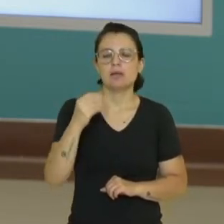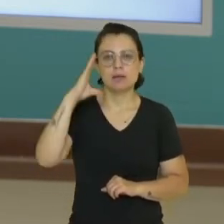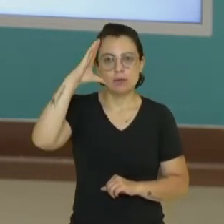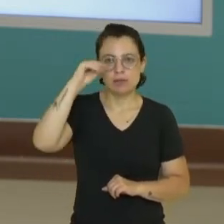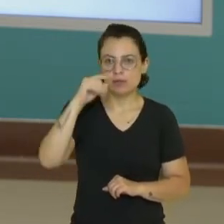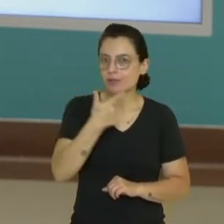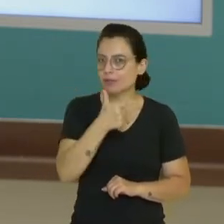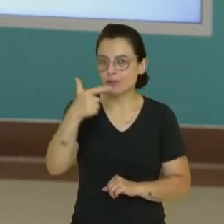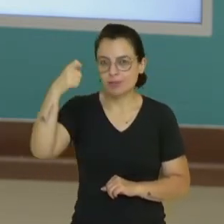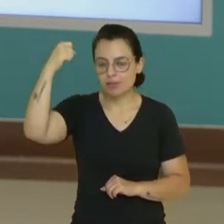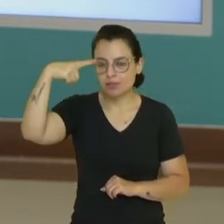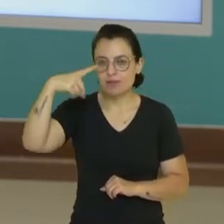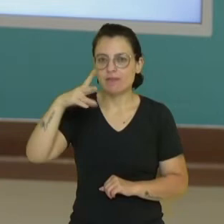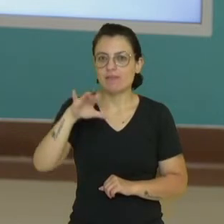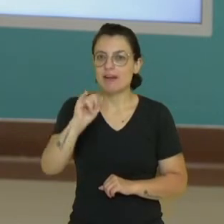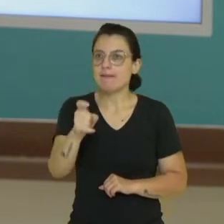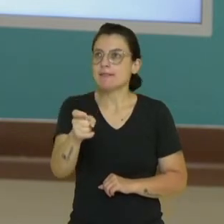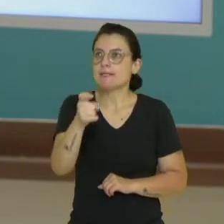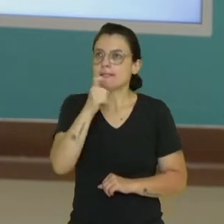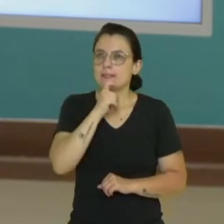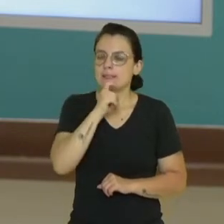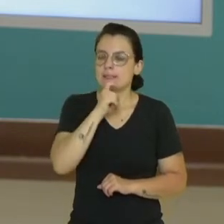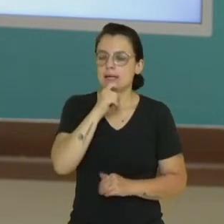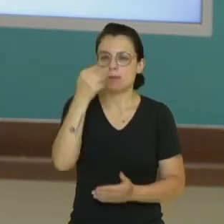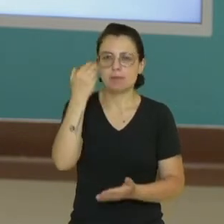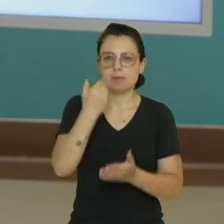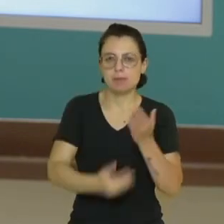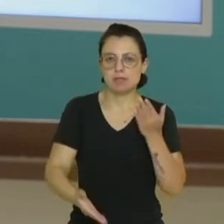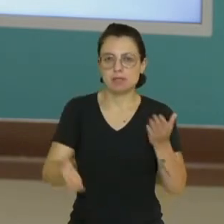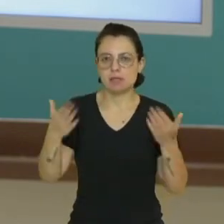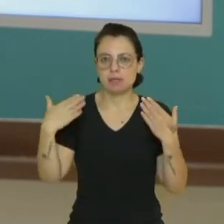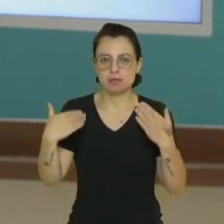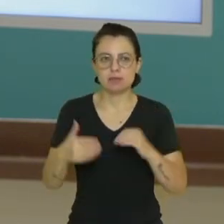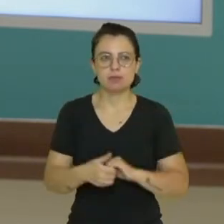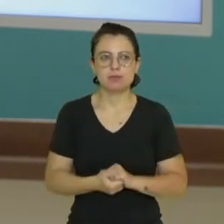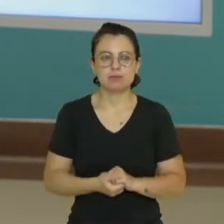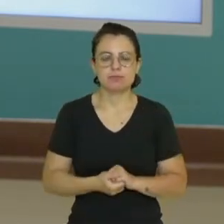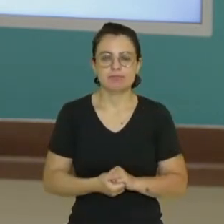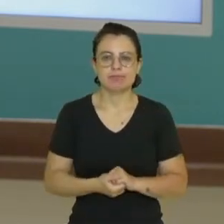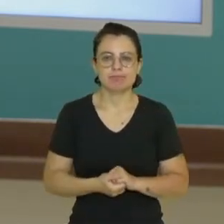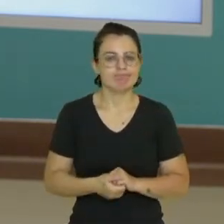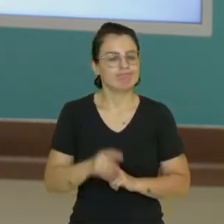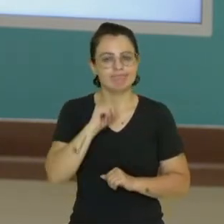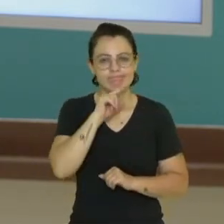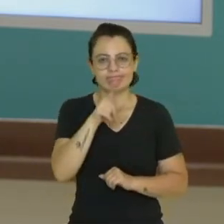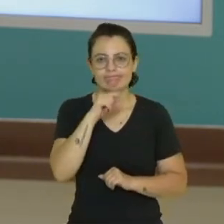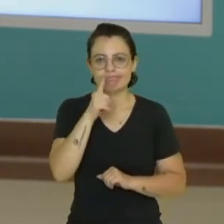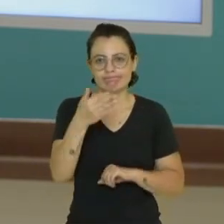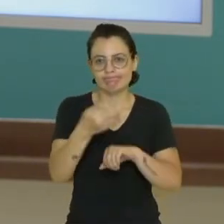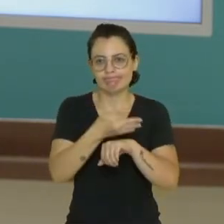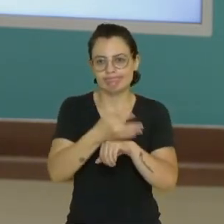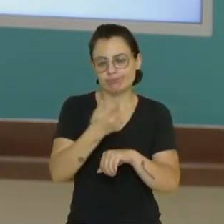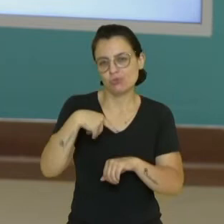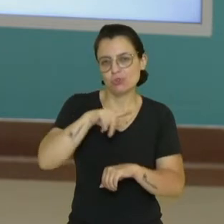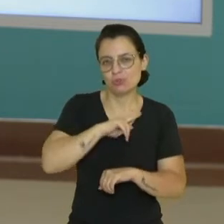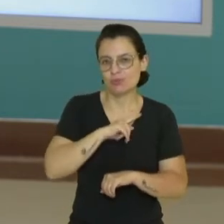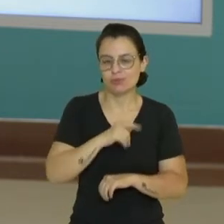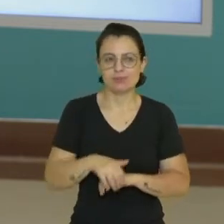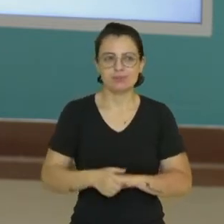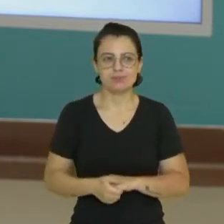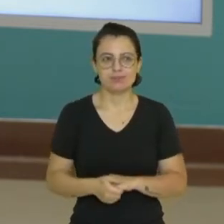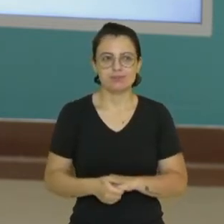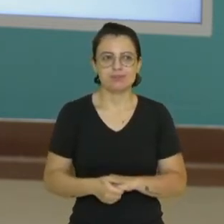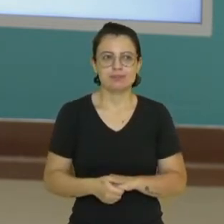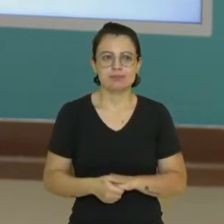temos a luminosidade do sol, esse calor ia ser perdido, voltaria para o espaço e não ficaria represado no nosso planeta e seria muito